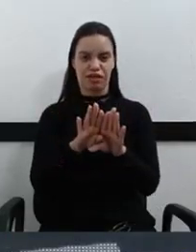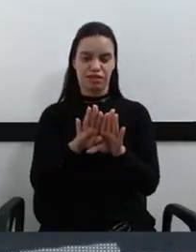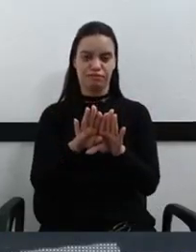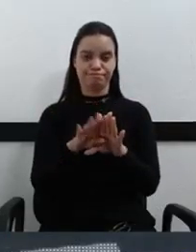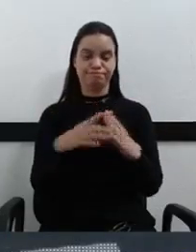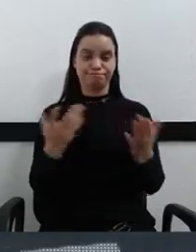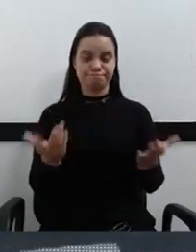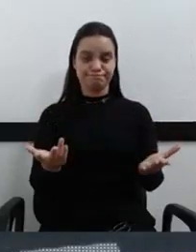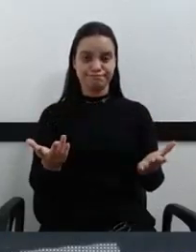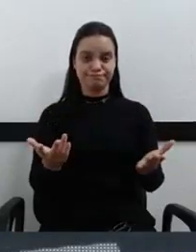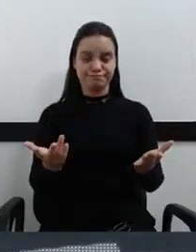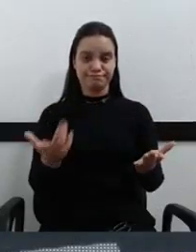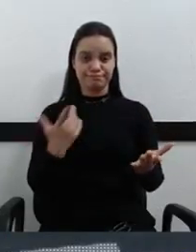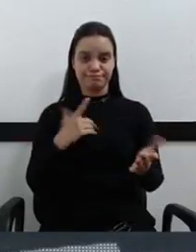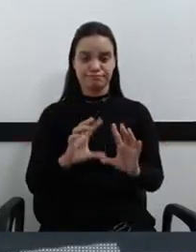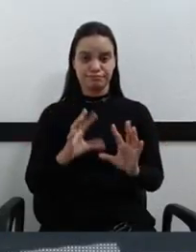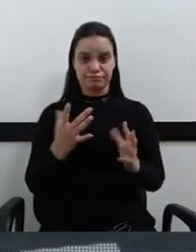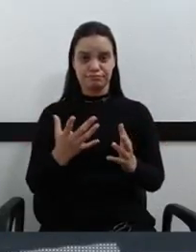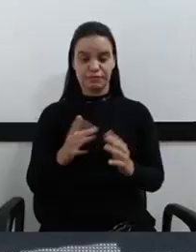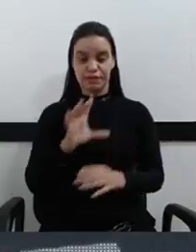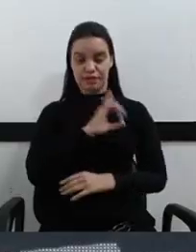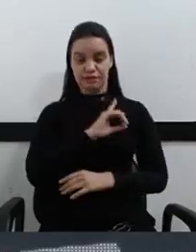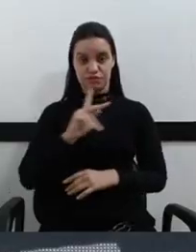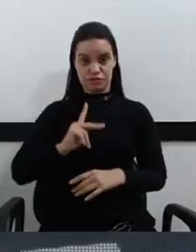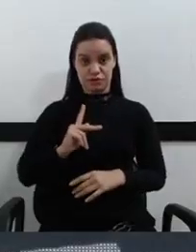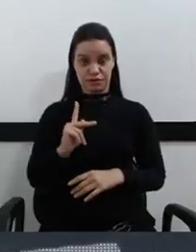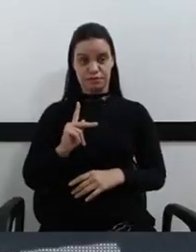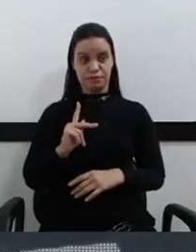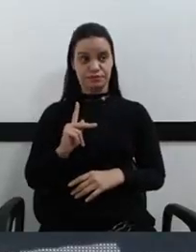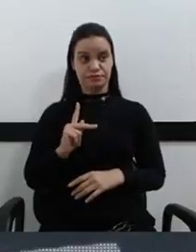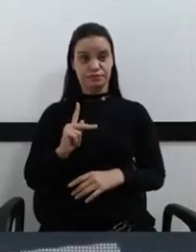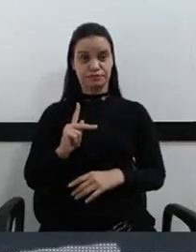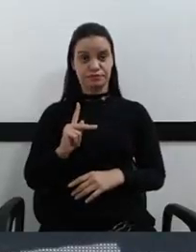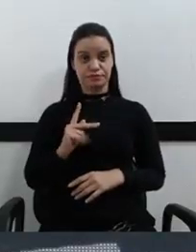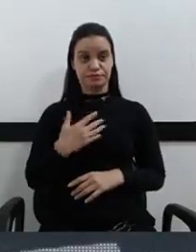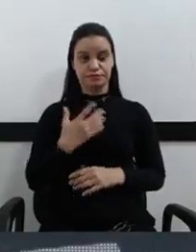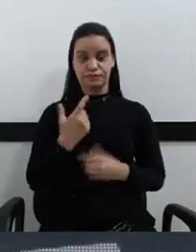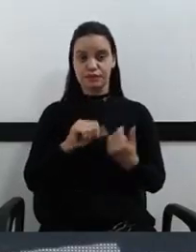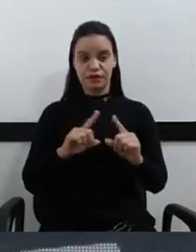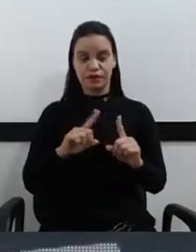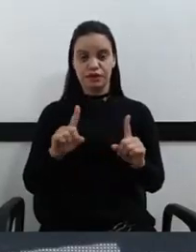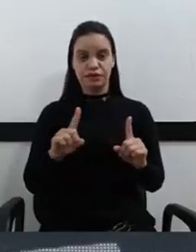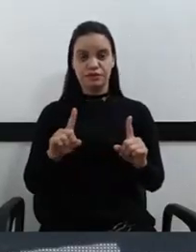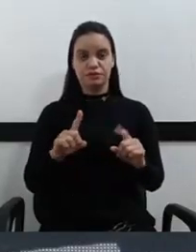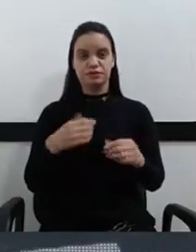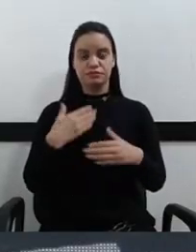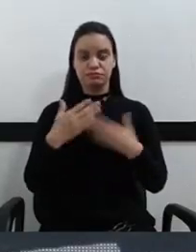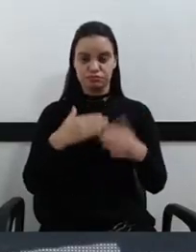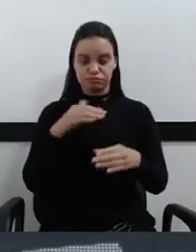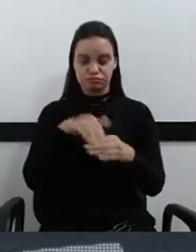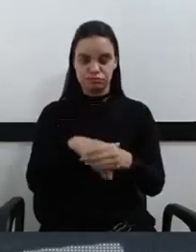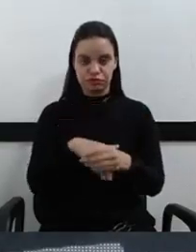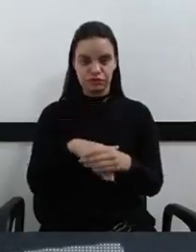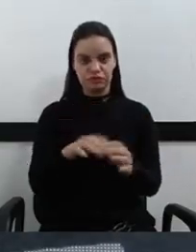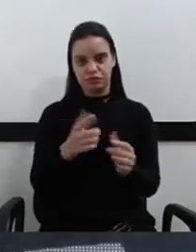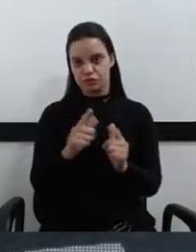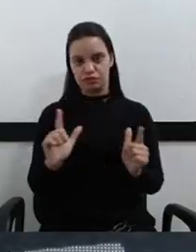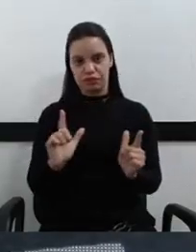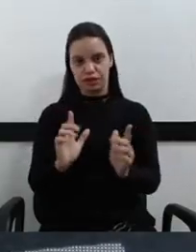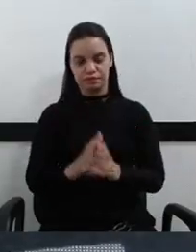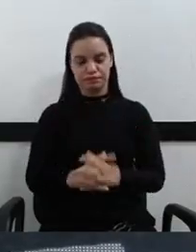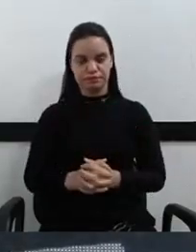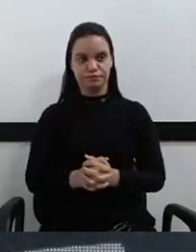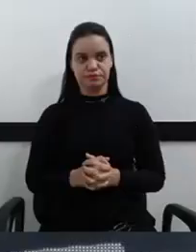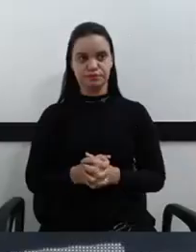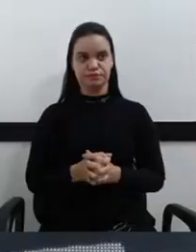Assim, excelência, tendo em vista a manifestação de vontade da defensora pública a ser desagravada, em não prosseguir com a medida, eu voto pelo arquivamento do feito.